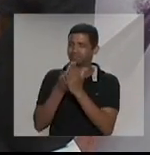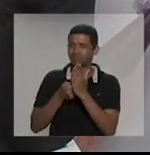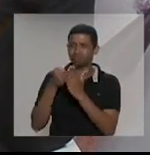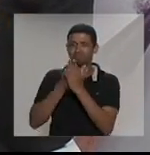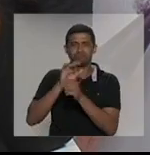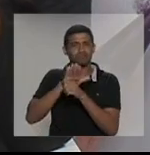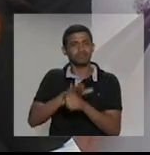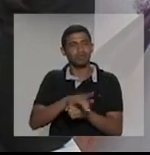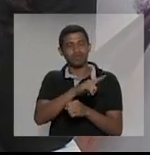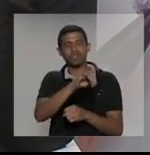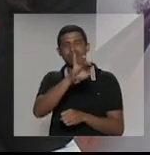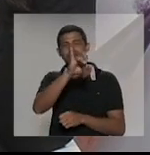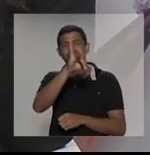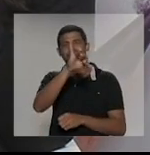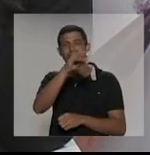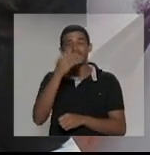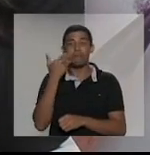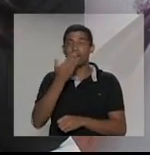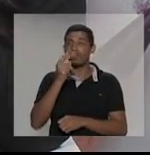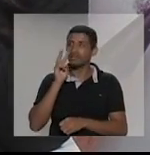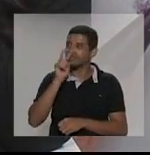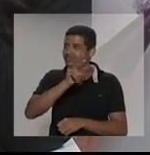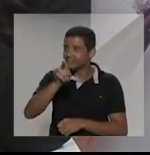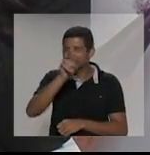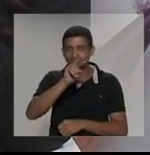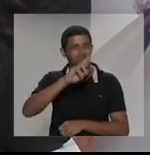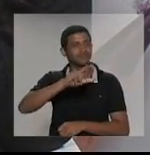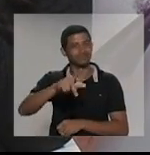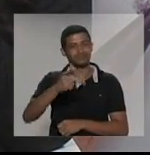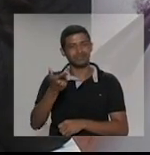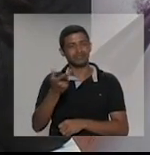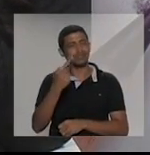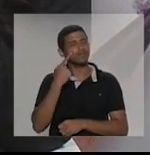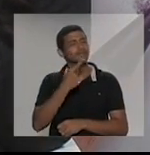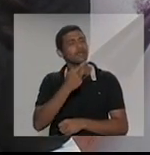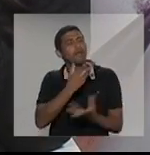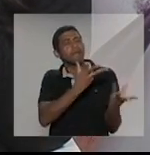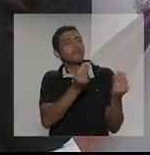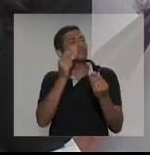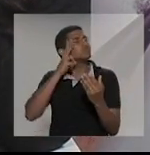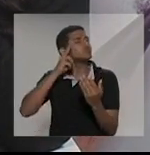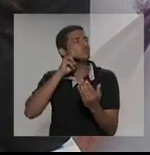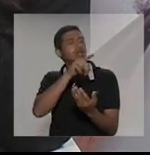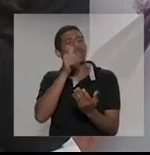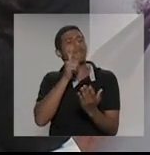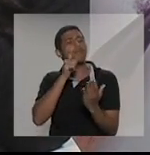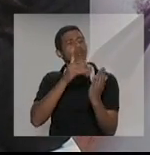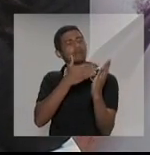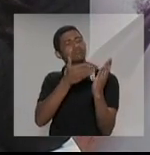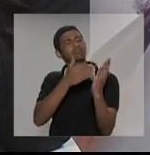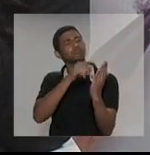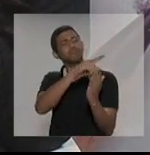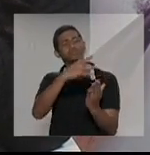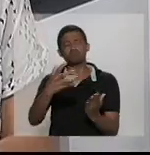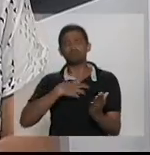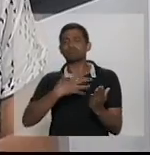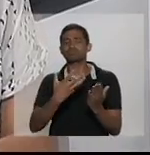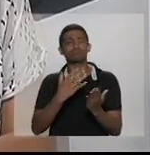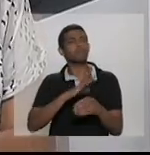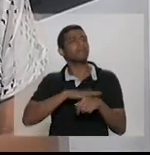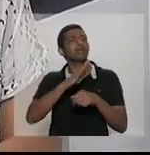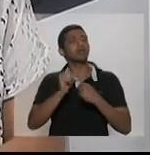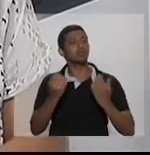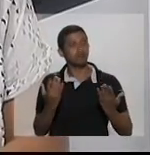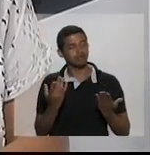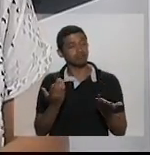visão opressora, mas o Eduardo traz uma visão diferente. Das mulheres que são citadas no livro, qual foi a história que mais te impactou, Fernanda?